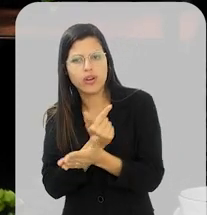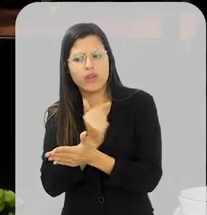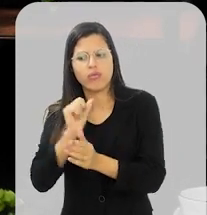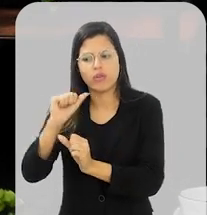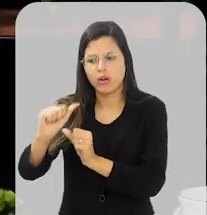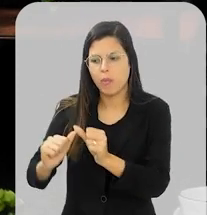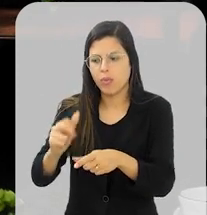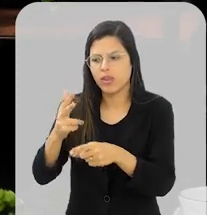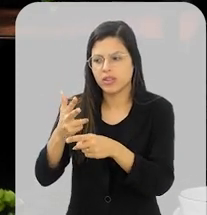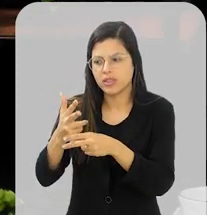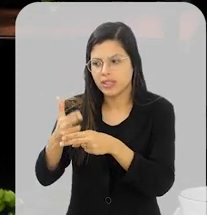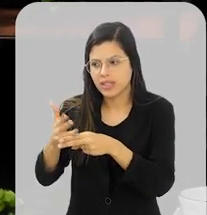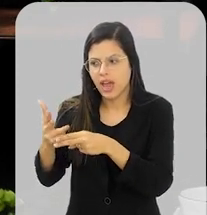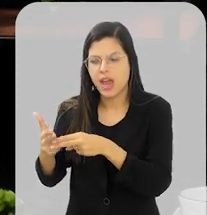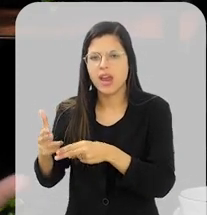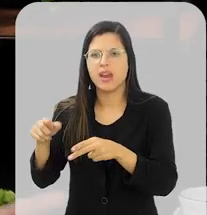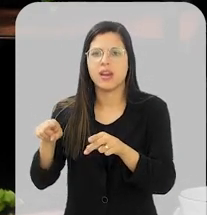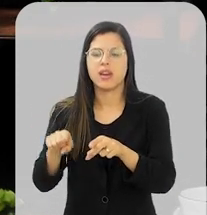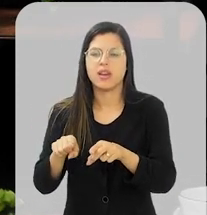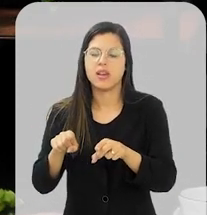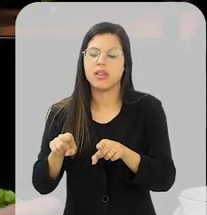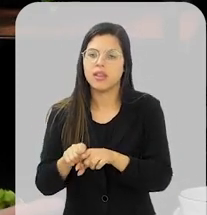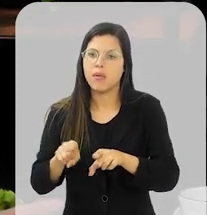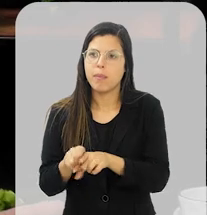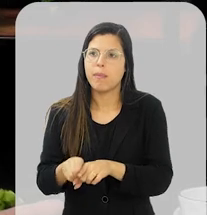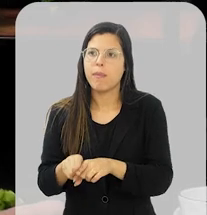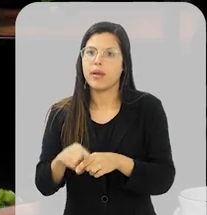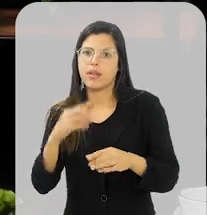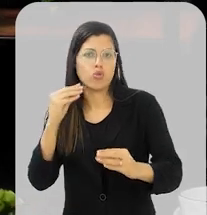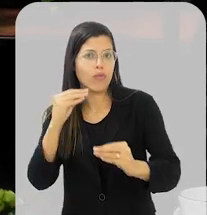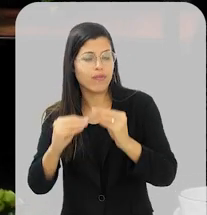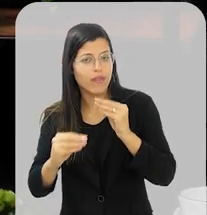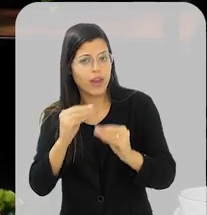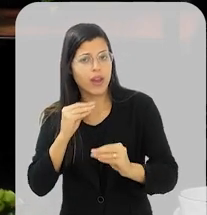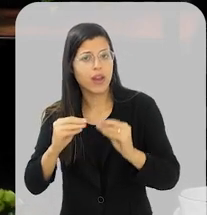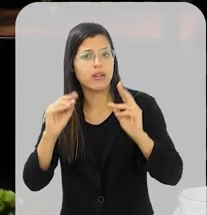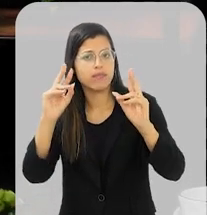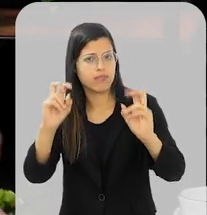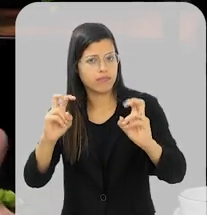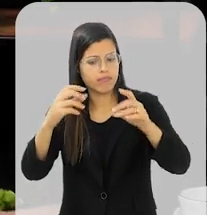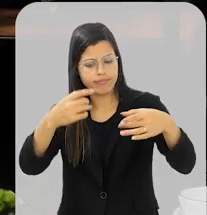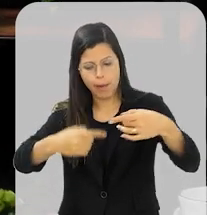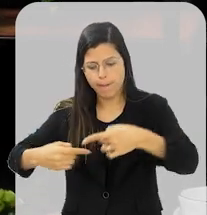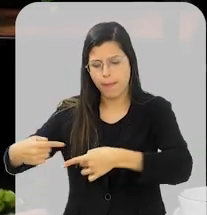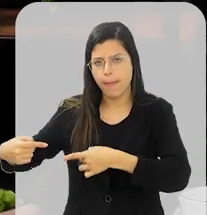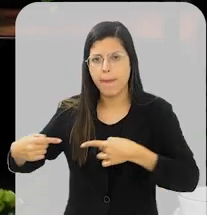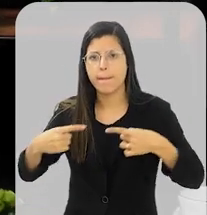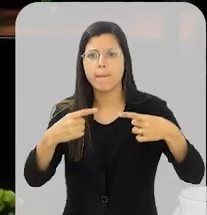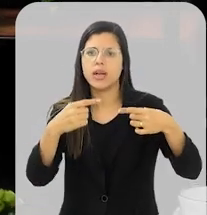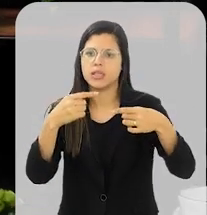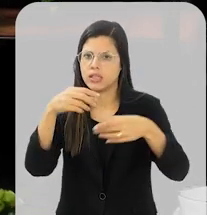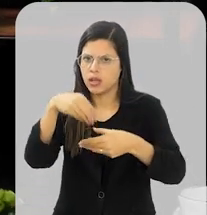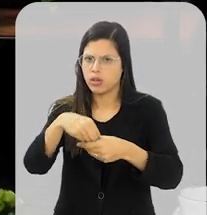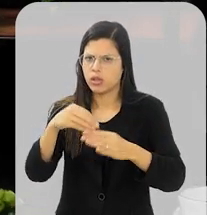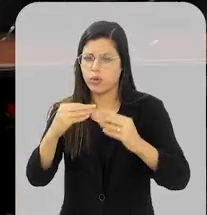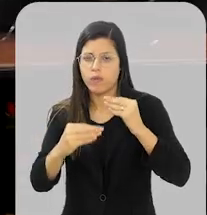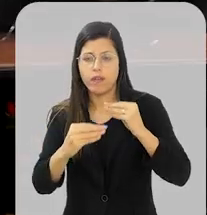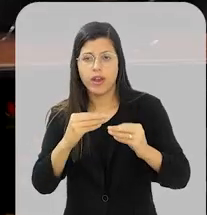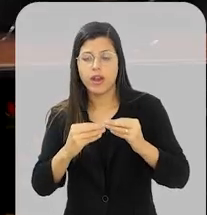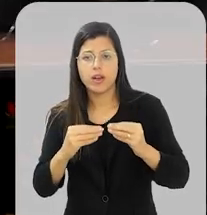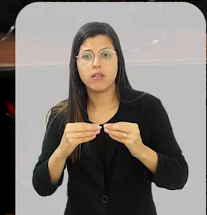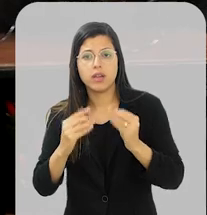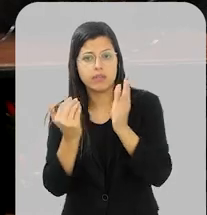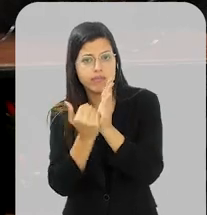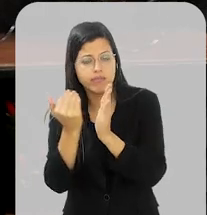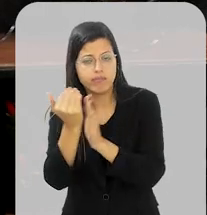livro que vira filme, o livro que é comentado nas novelas, né, que agora essa temática também é bem discutida nas novelas.